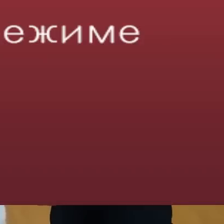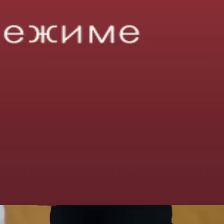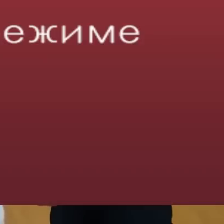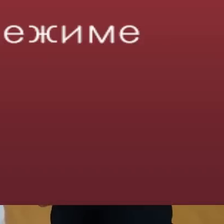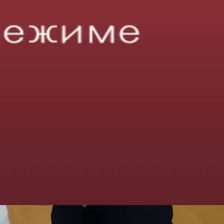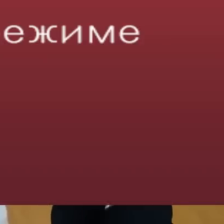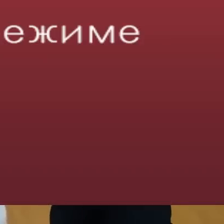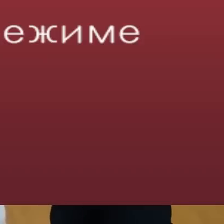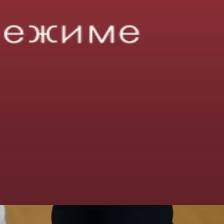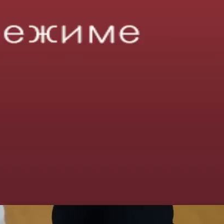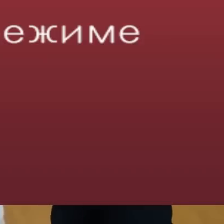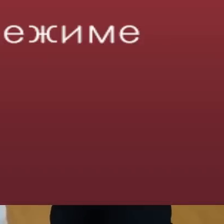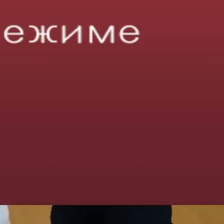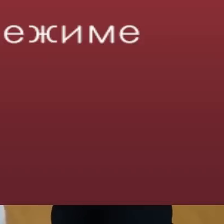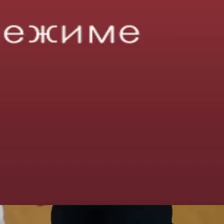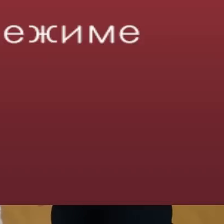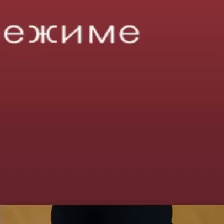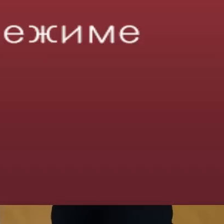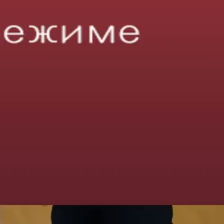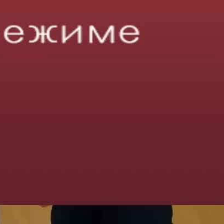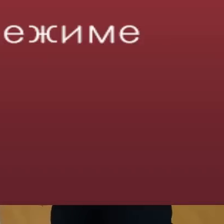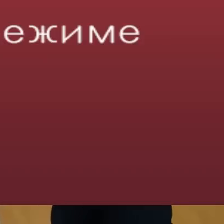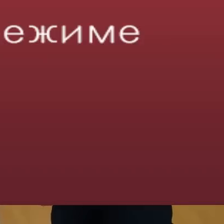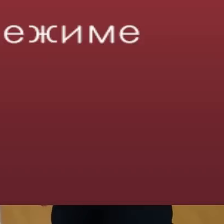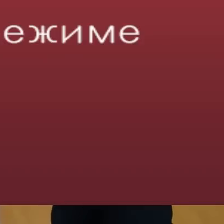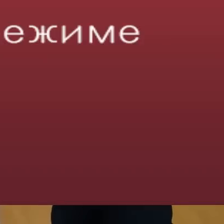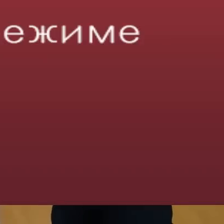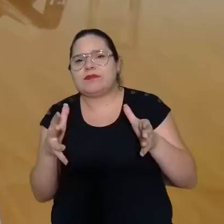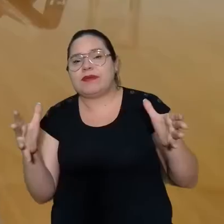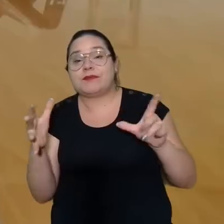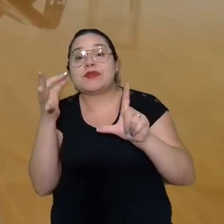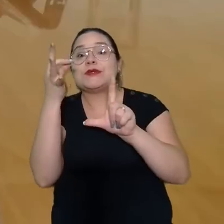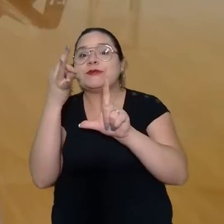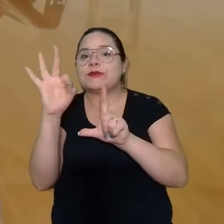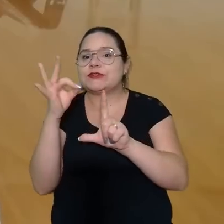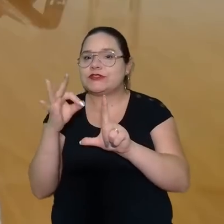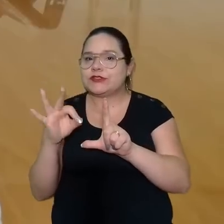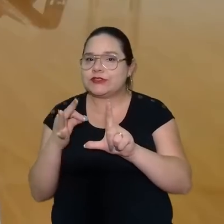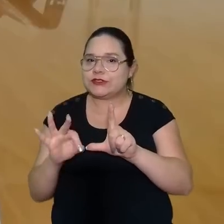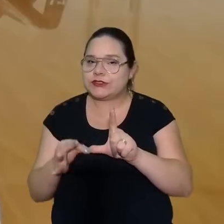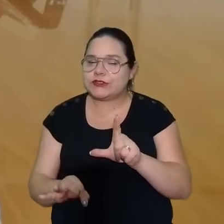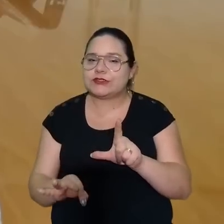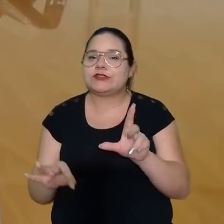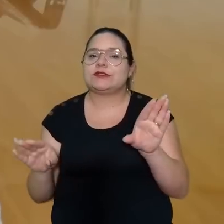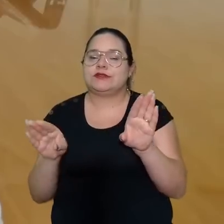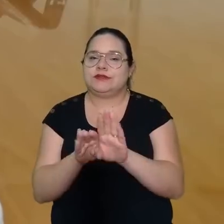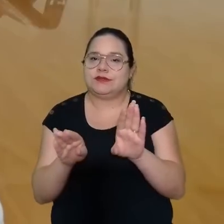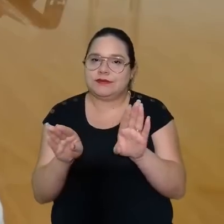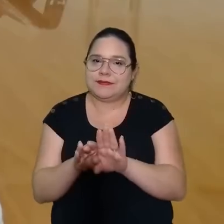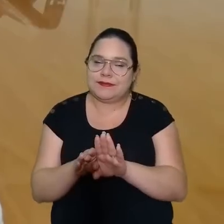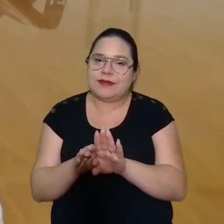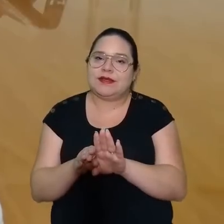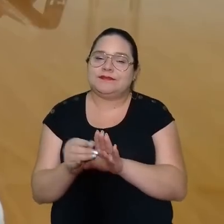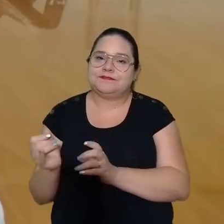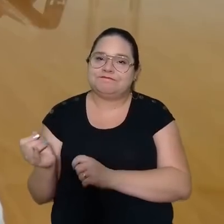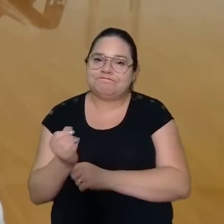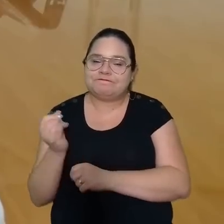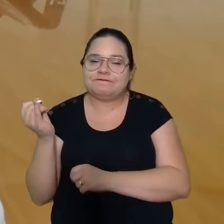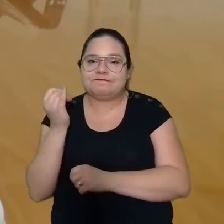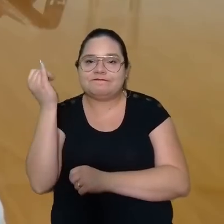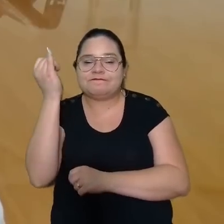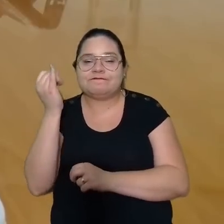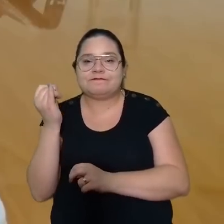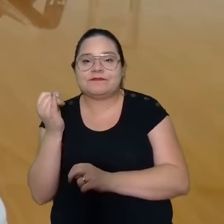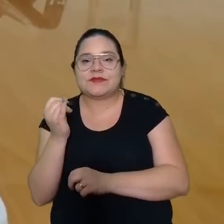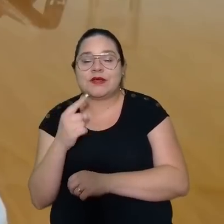de produtividade, de logística, muito importante também. Então, o nosso agricultor,